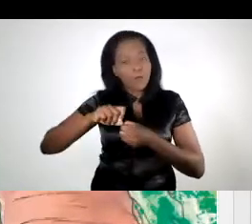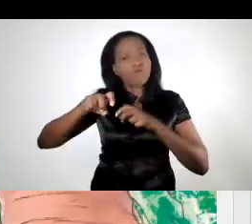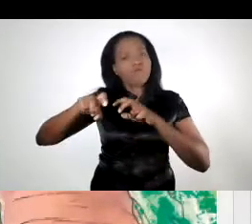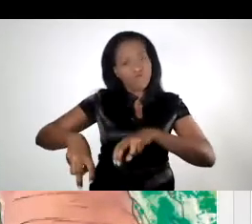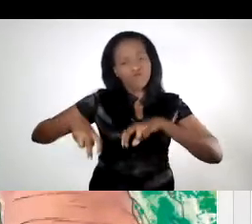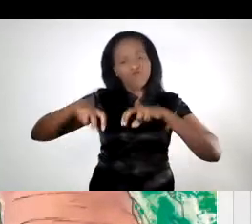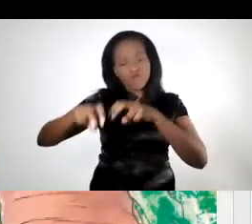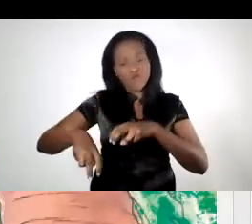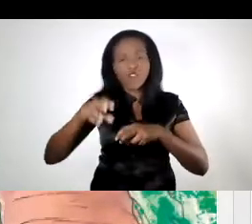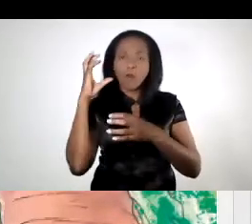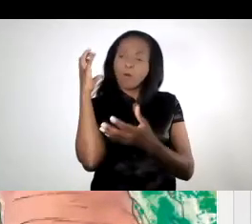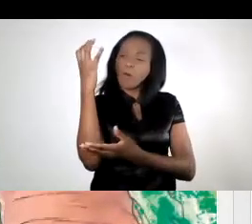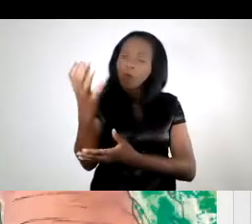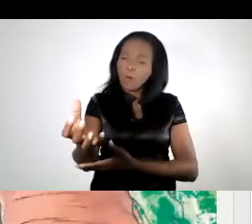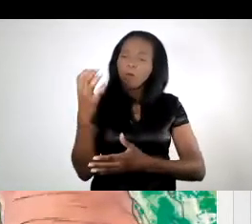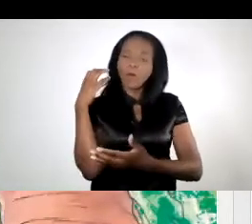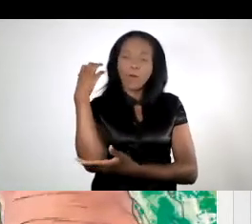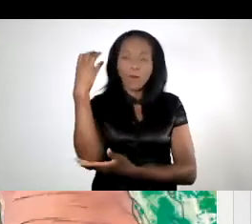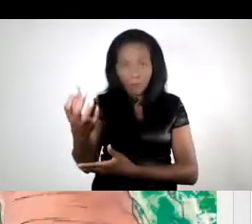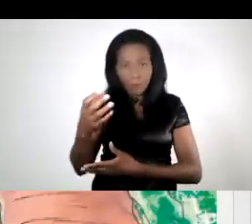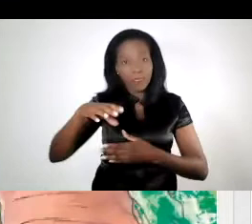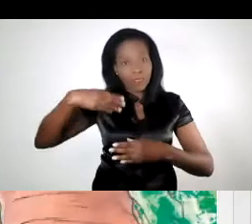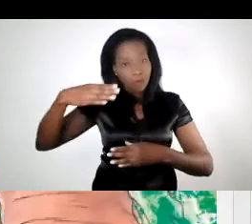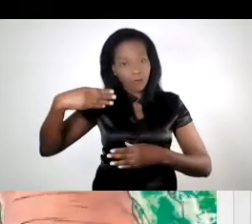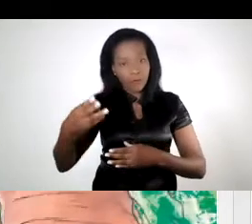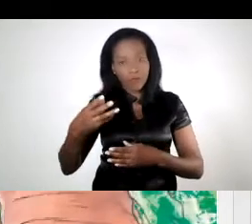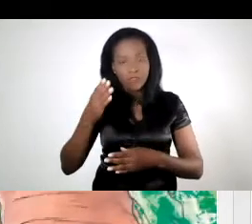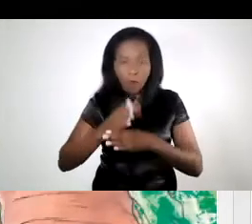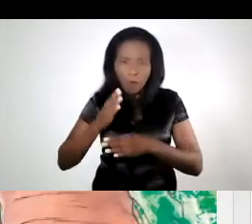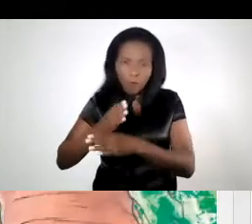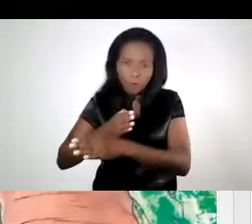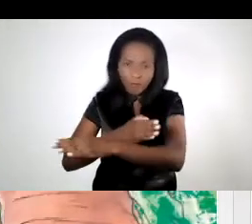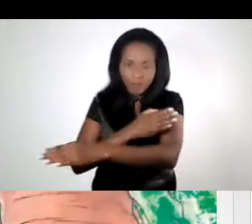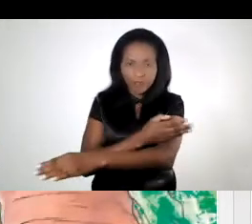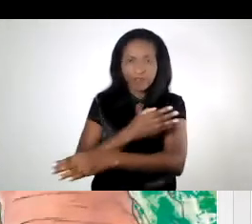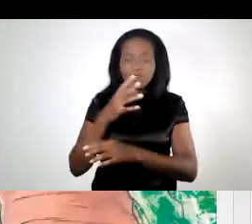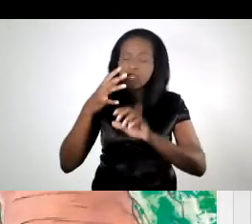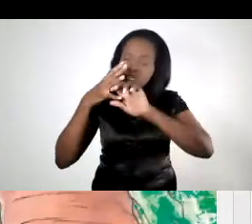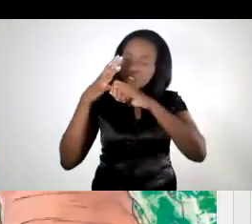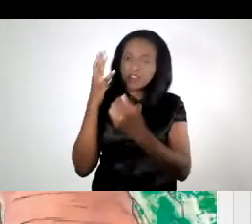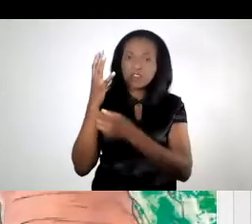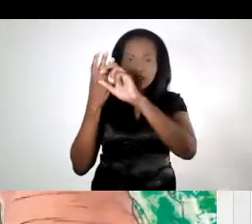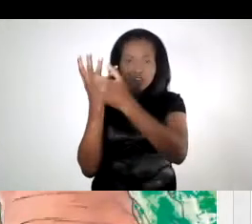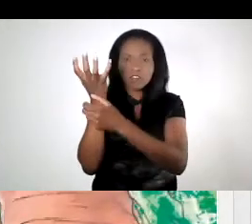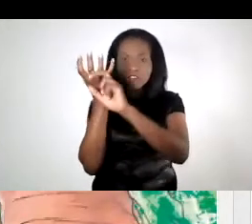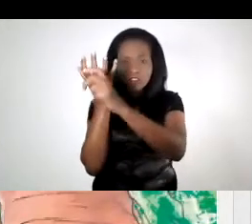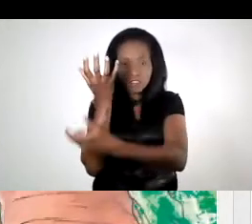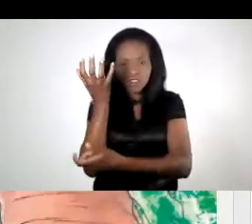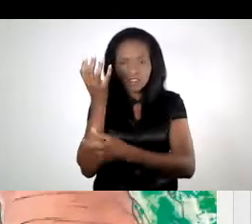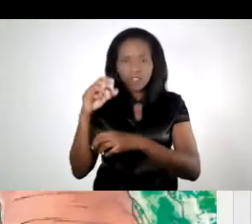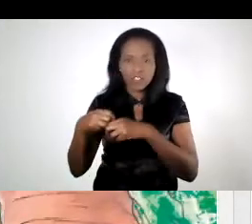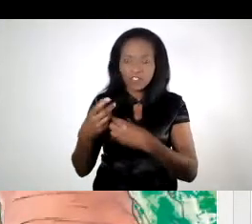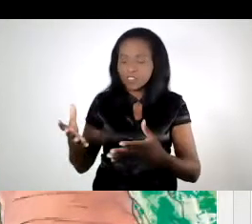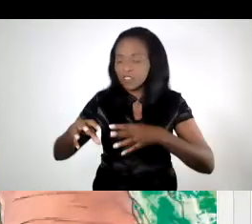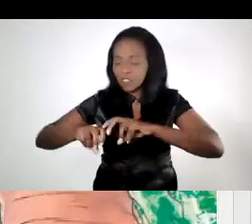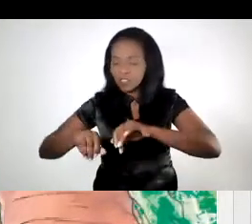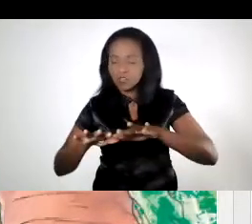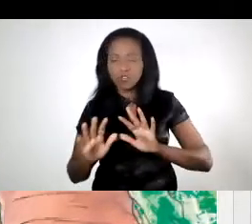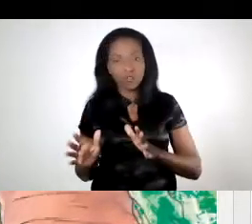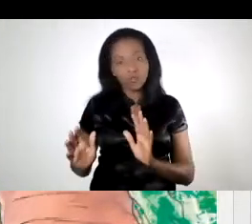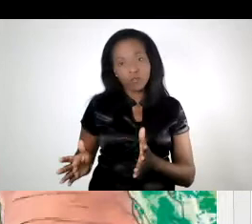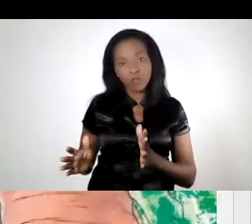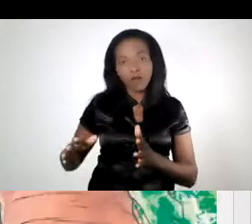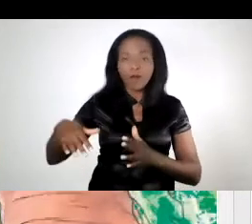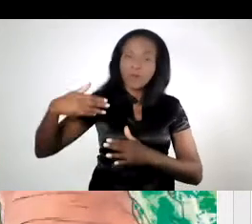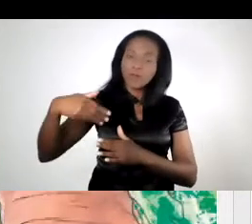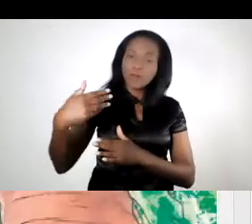da vegetação. Depois, picamos os galhos das árvores já derrubadas. Em seguida,